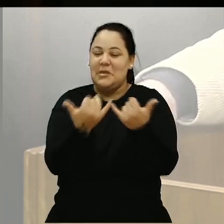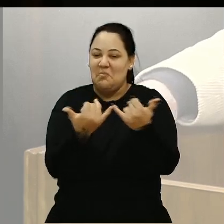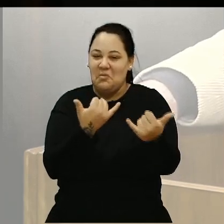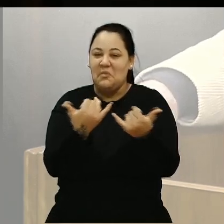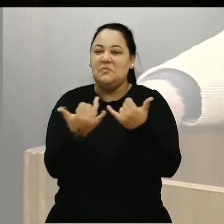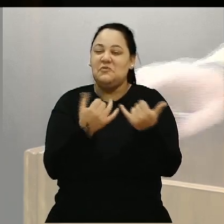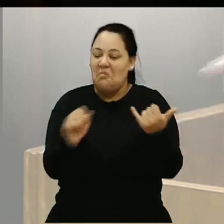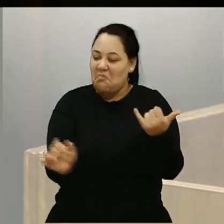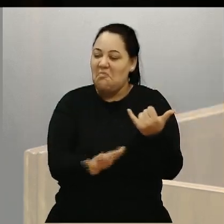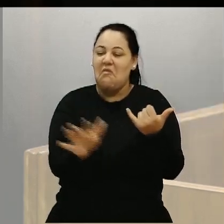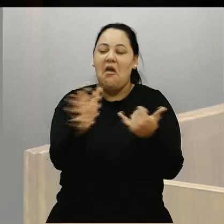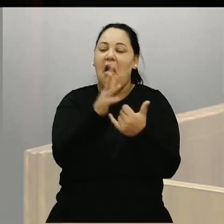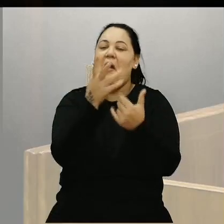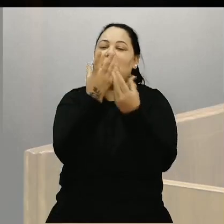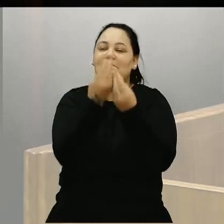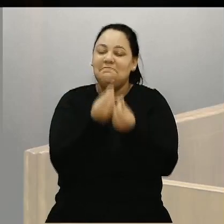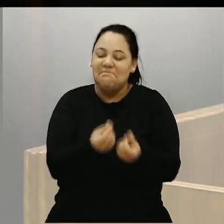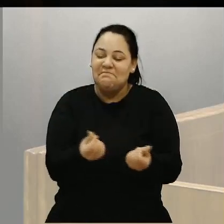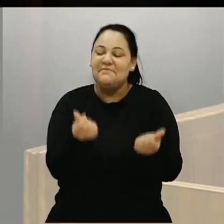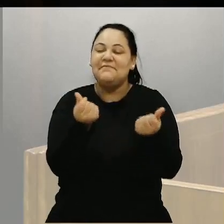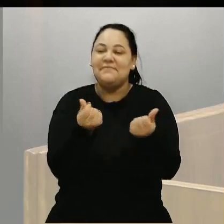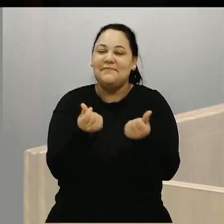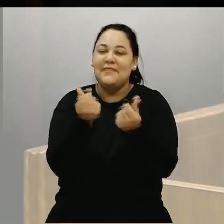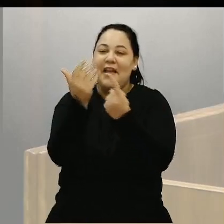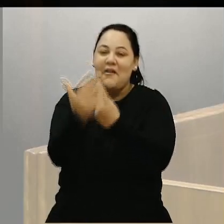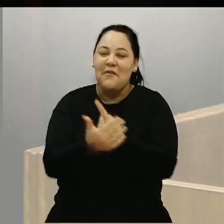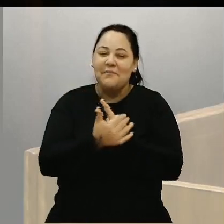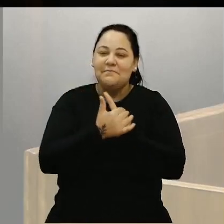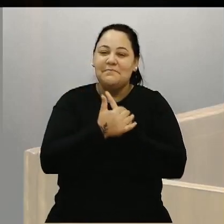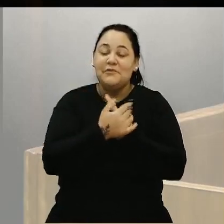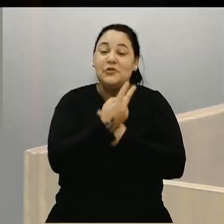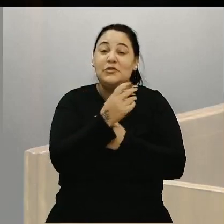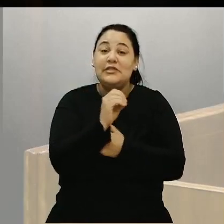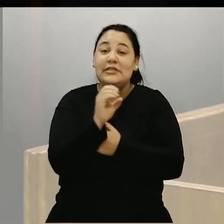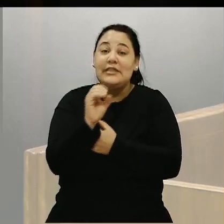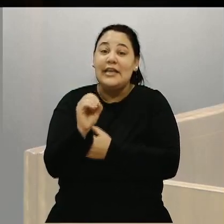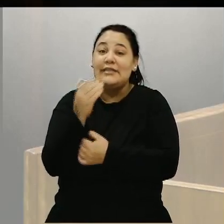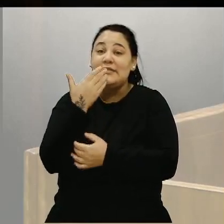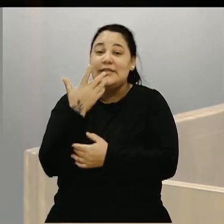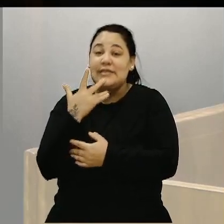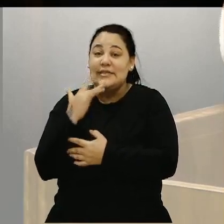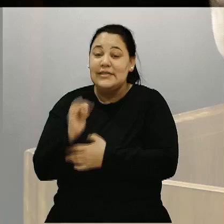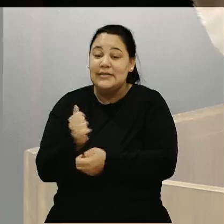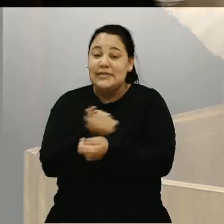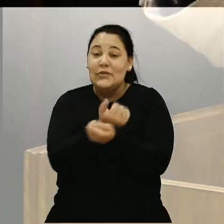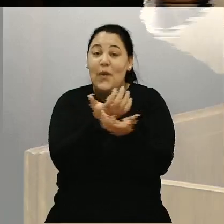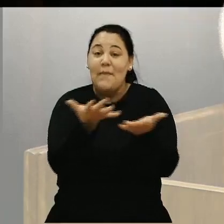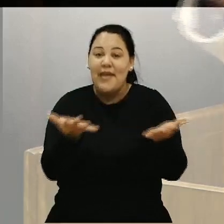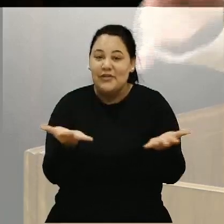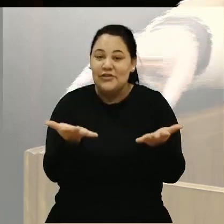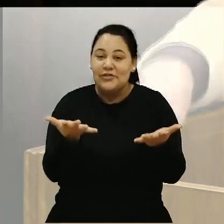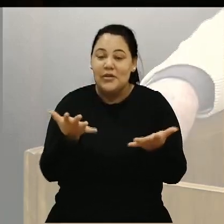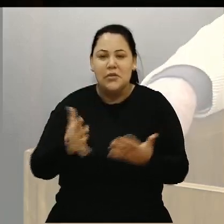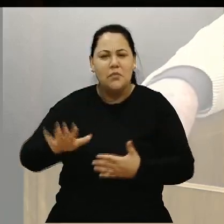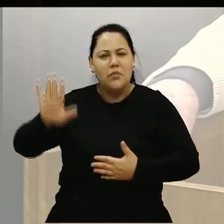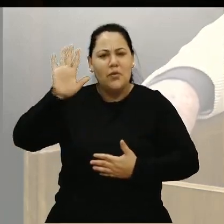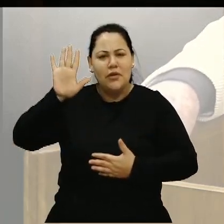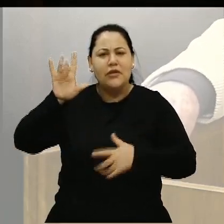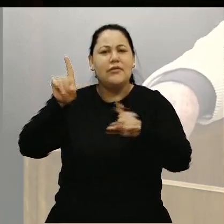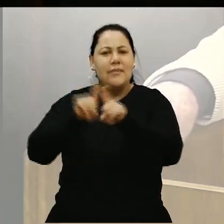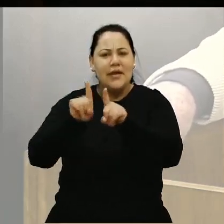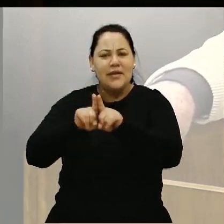sensibilidade, acolherá 200 crianças naquele ambiente. E prometeu, que é extremamente